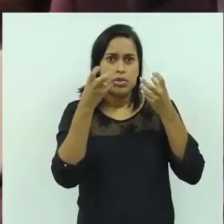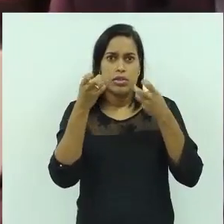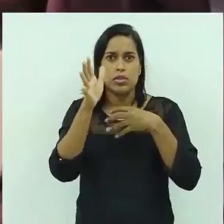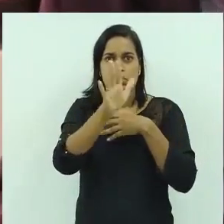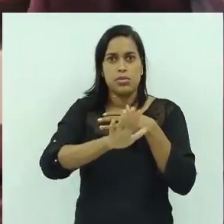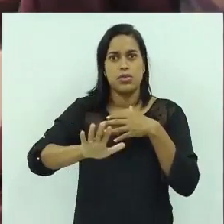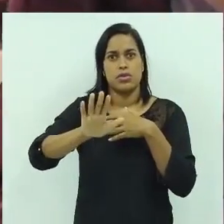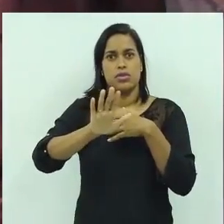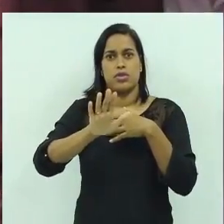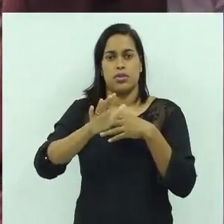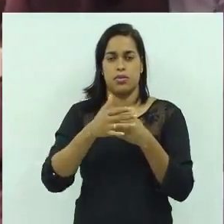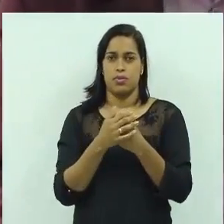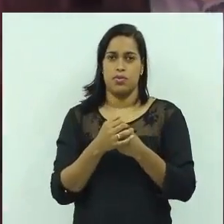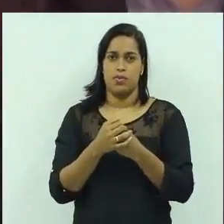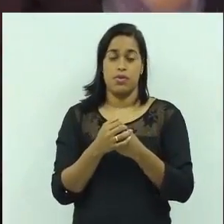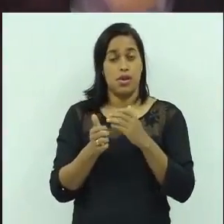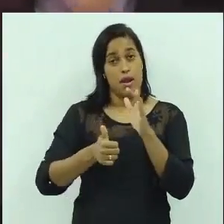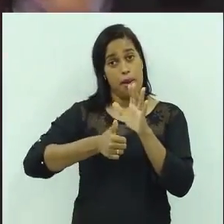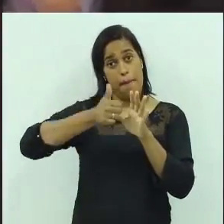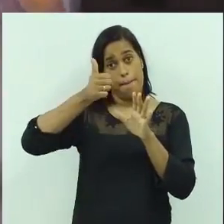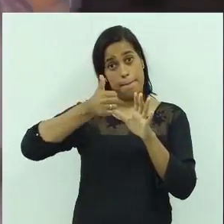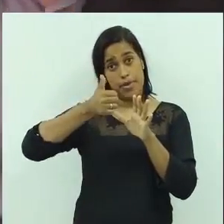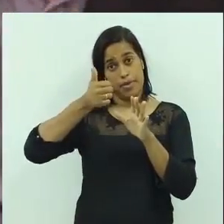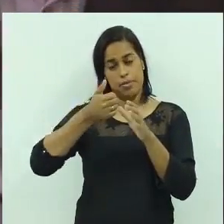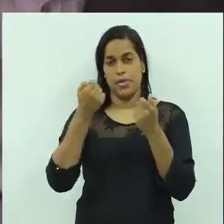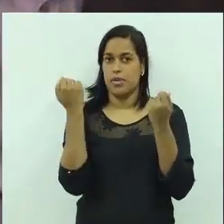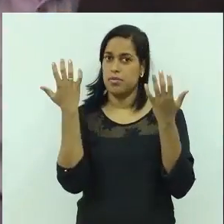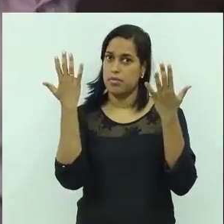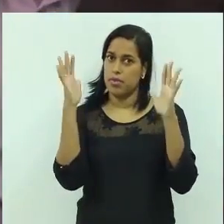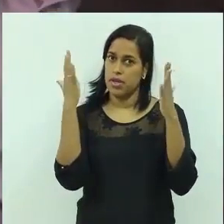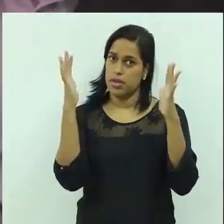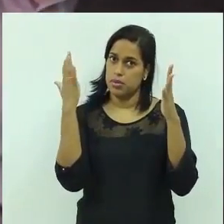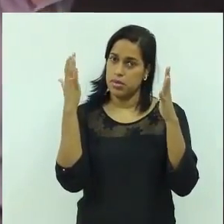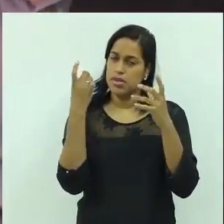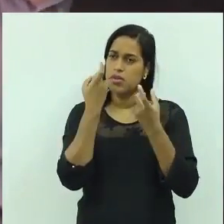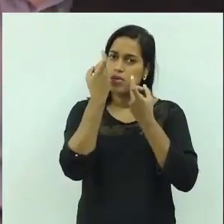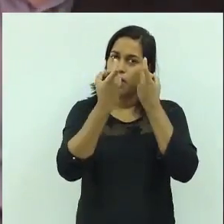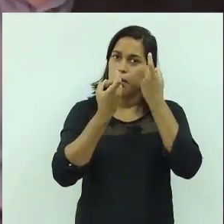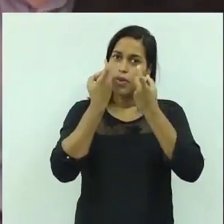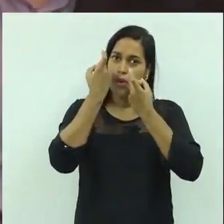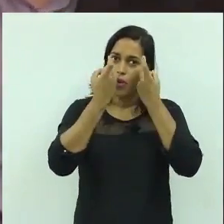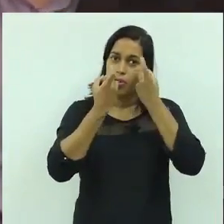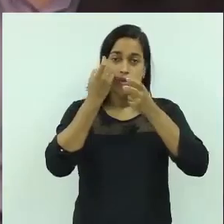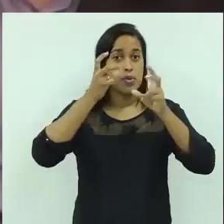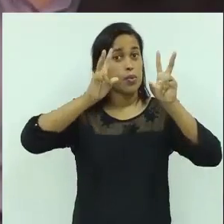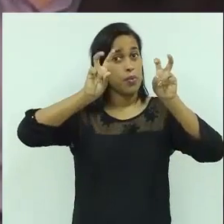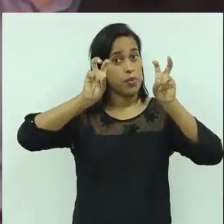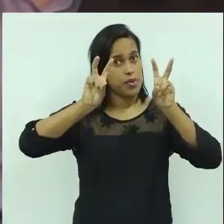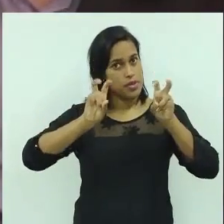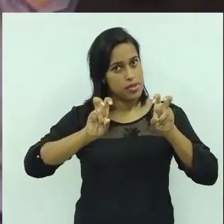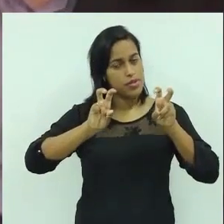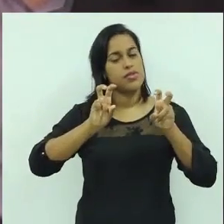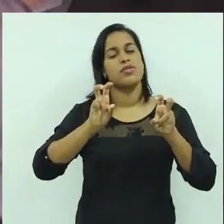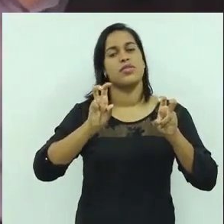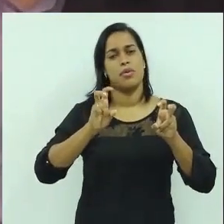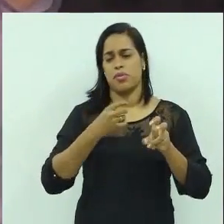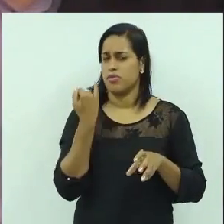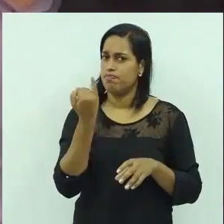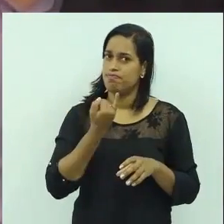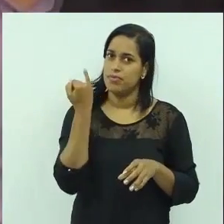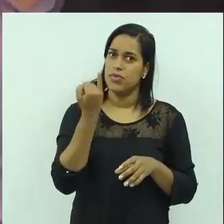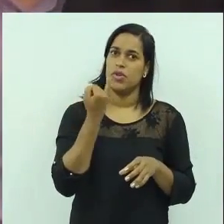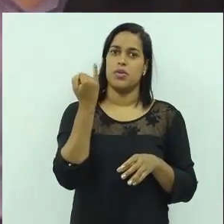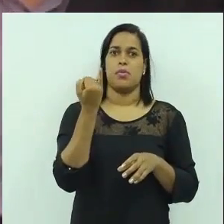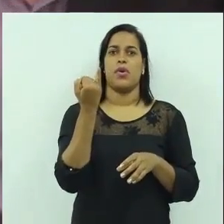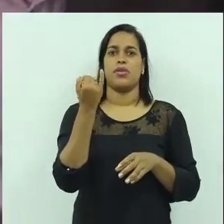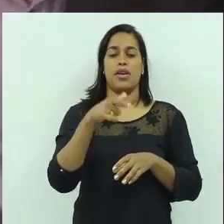um pouquinho. Pois não. Em primeiro lugar, eu gostaria de parabenizar a sua preocupação com esses temas que são de relevância